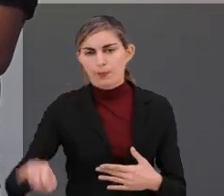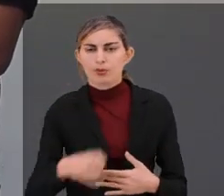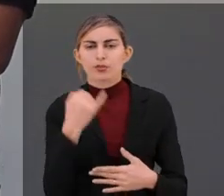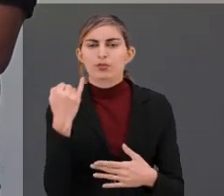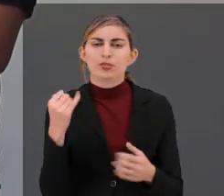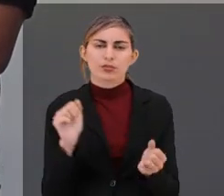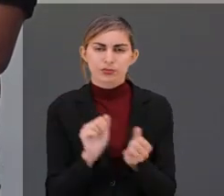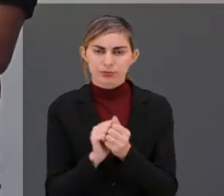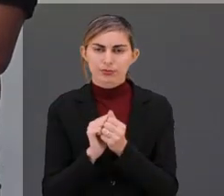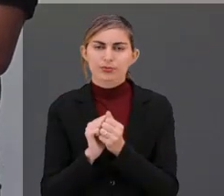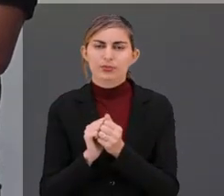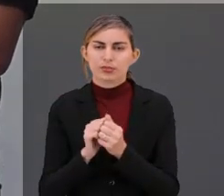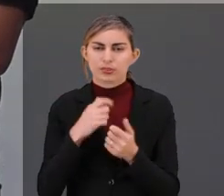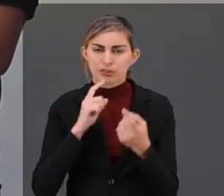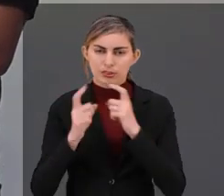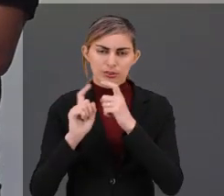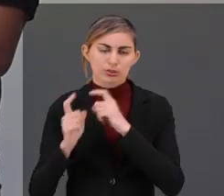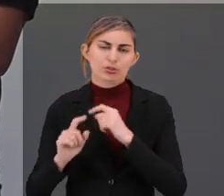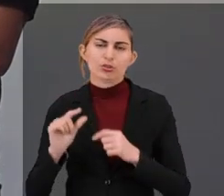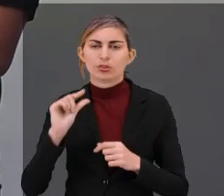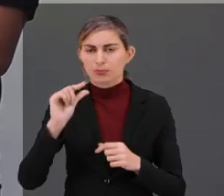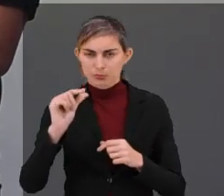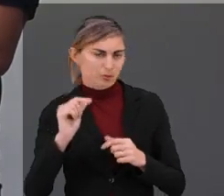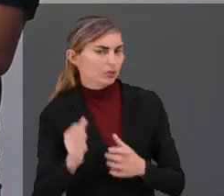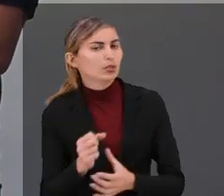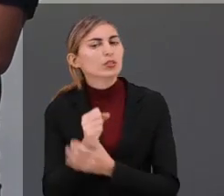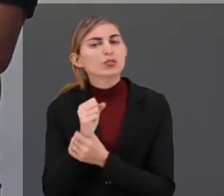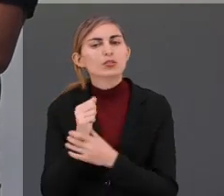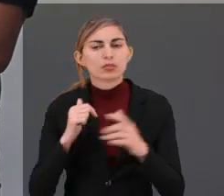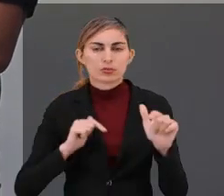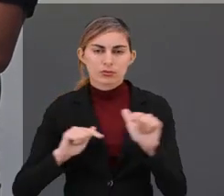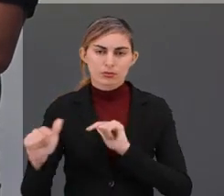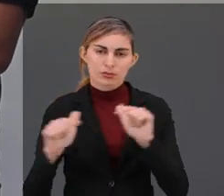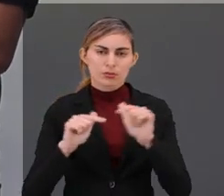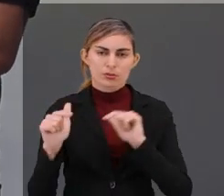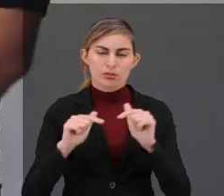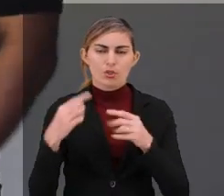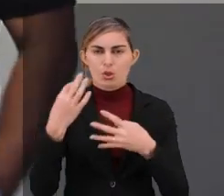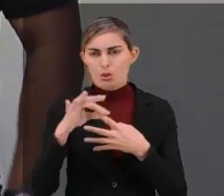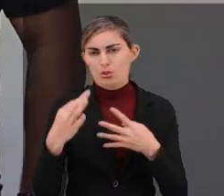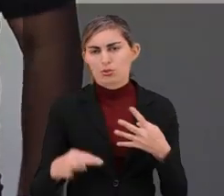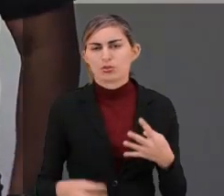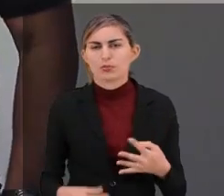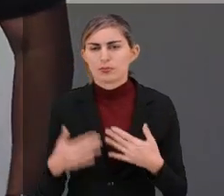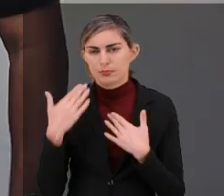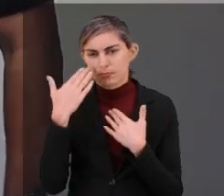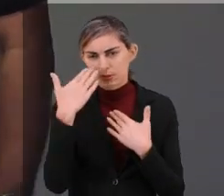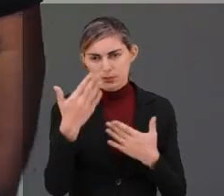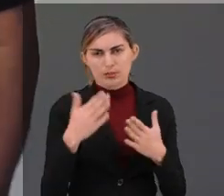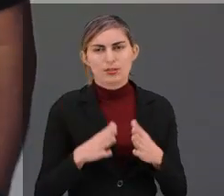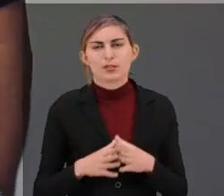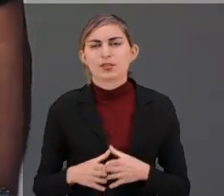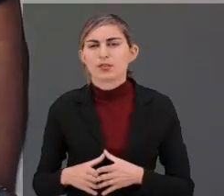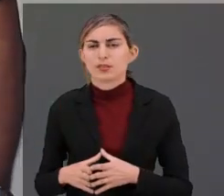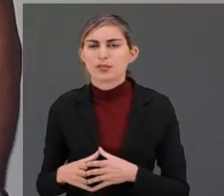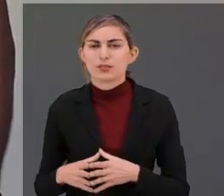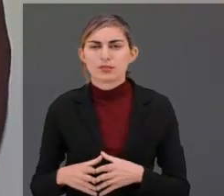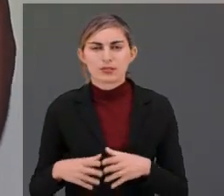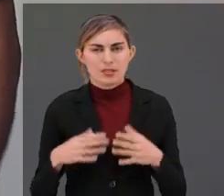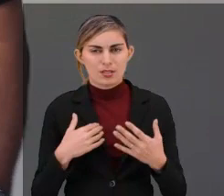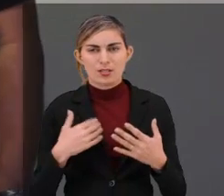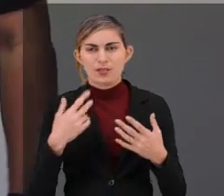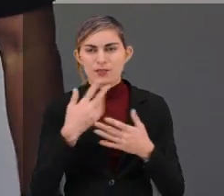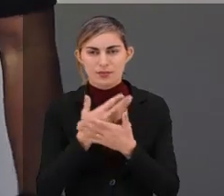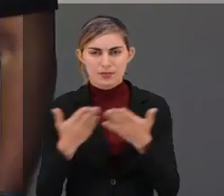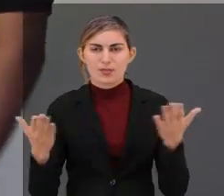aqui e a gente poder discutir um pouco sobre a questão da segurança do trabalho no âmbito logístico. Muito obrigado. Eu que agradeço essa visita de vocês